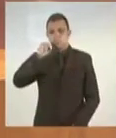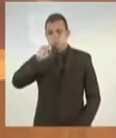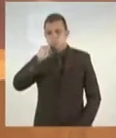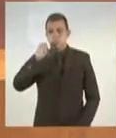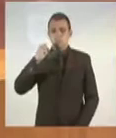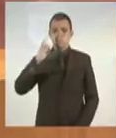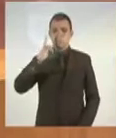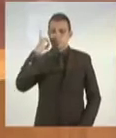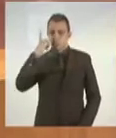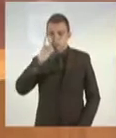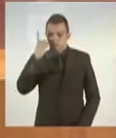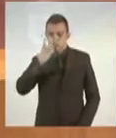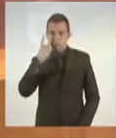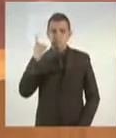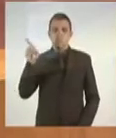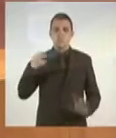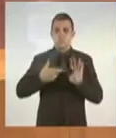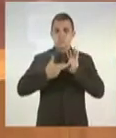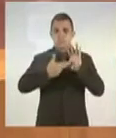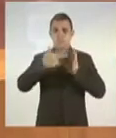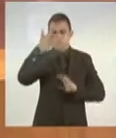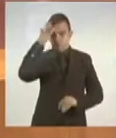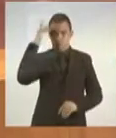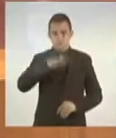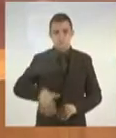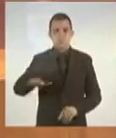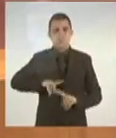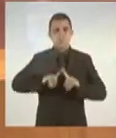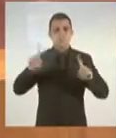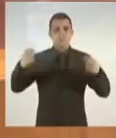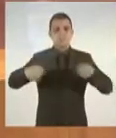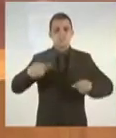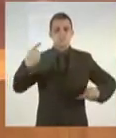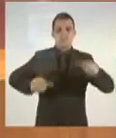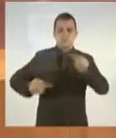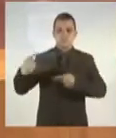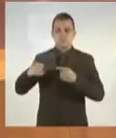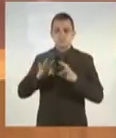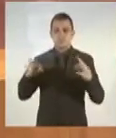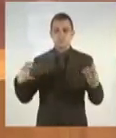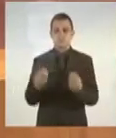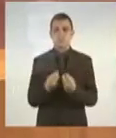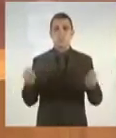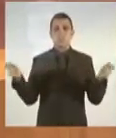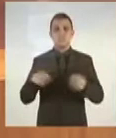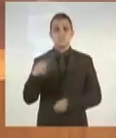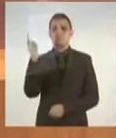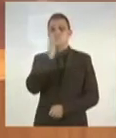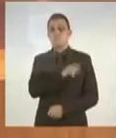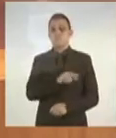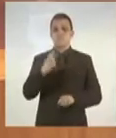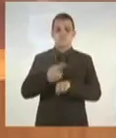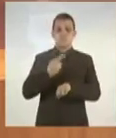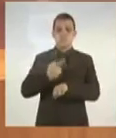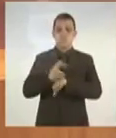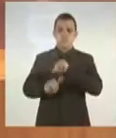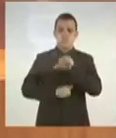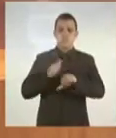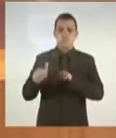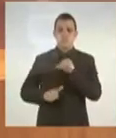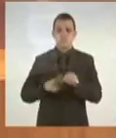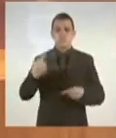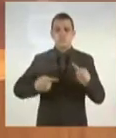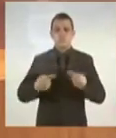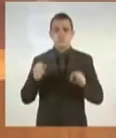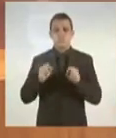fazendo a representação do povo, mas somente o grande debate pode nos levar a uma reforma política que contemple